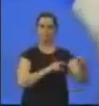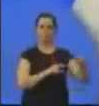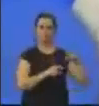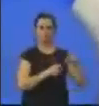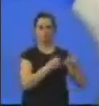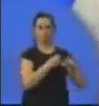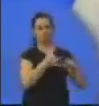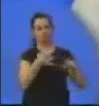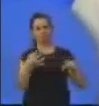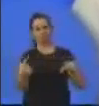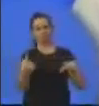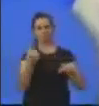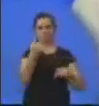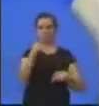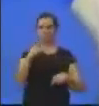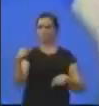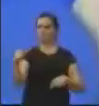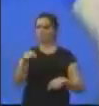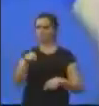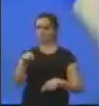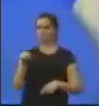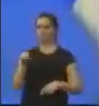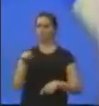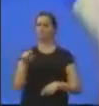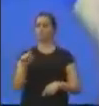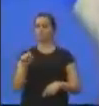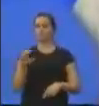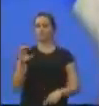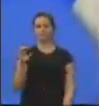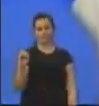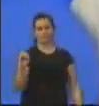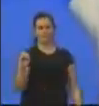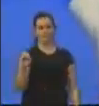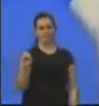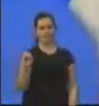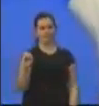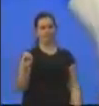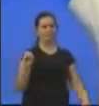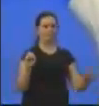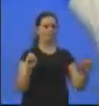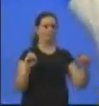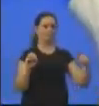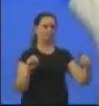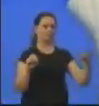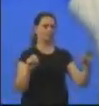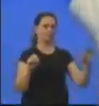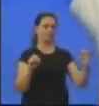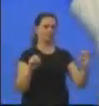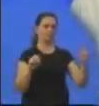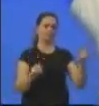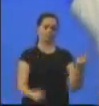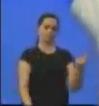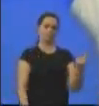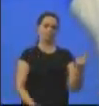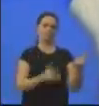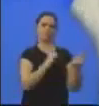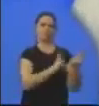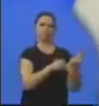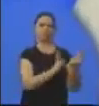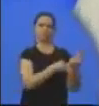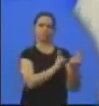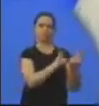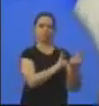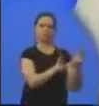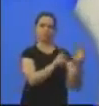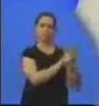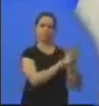infinito, da função 1 sobre x, vai para zero. E o limite da função 2? É constante. Propriedade